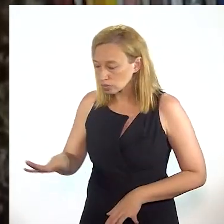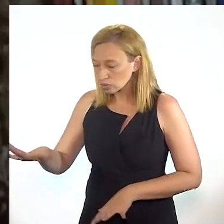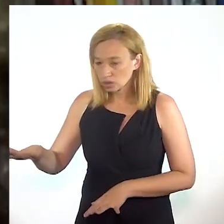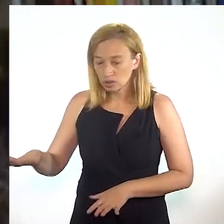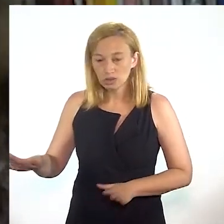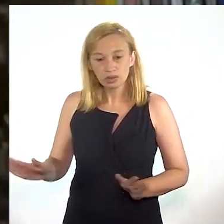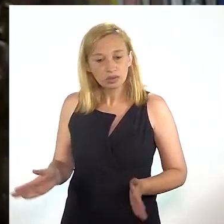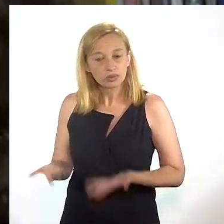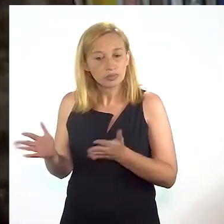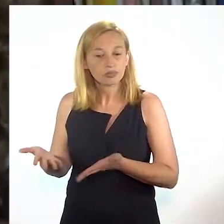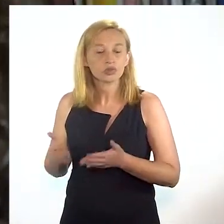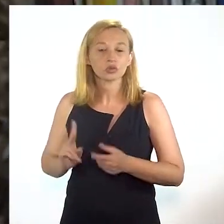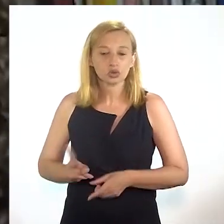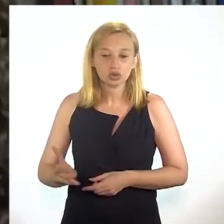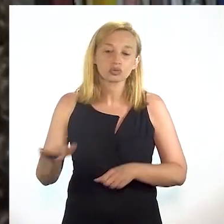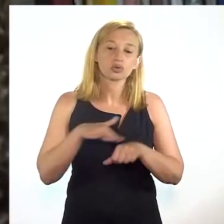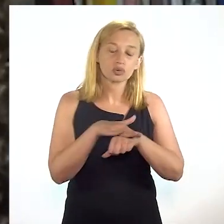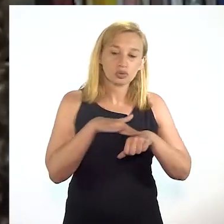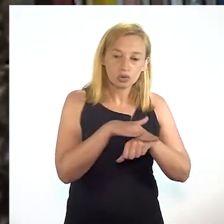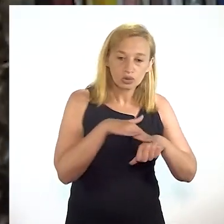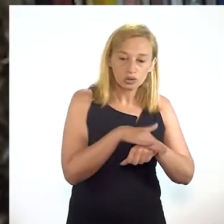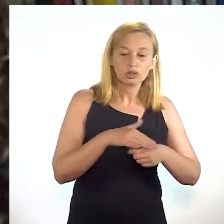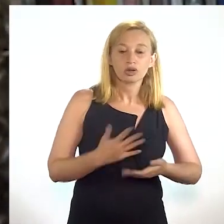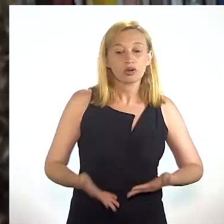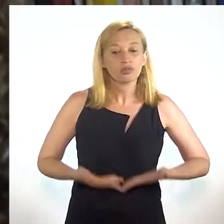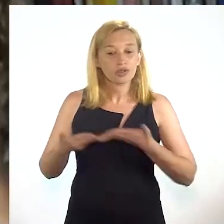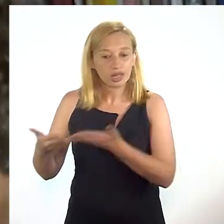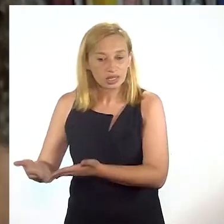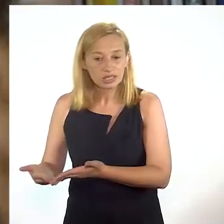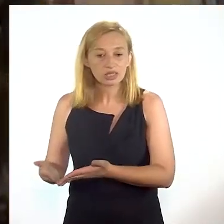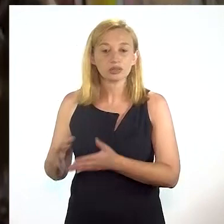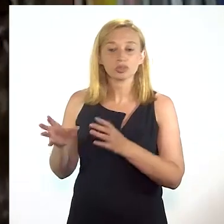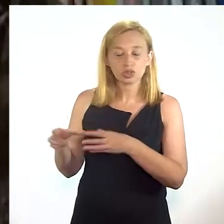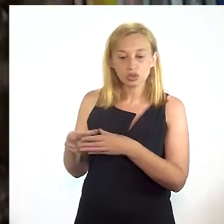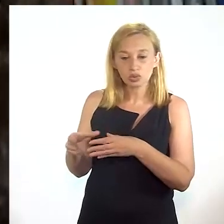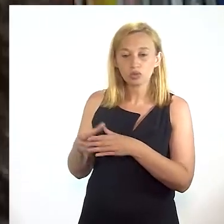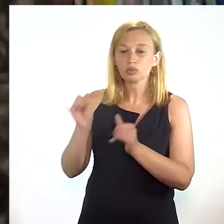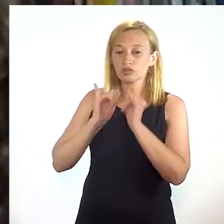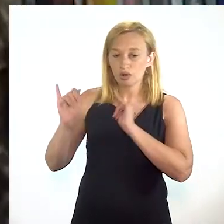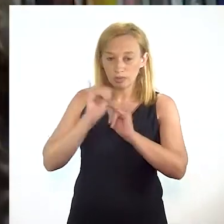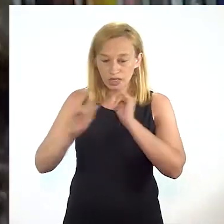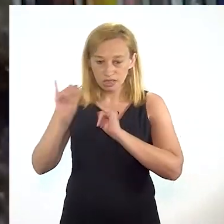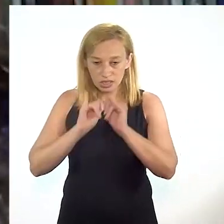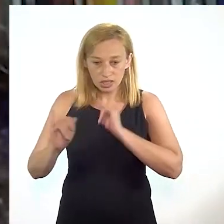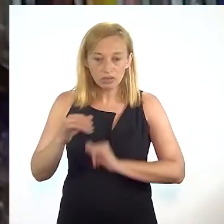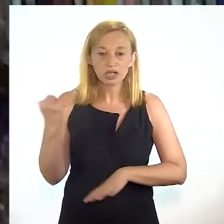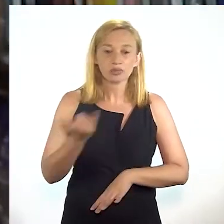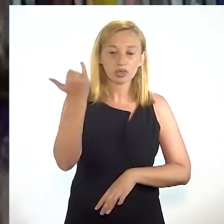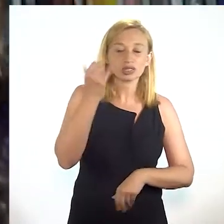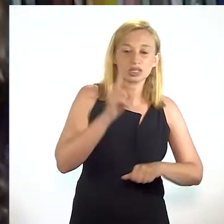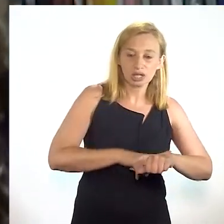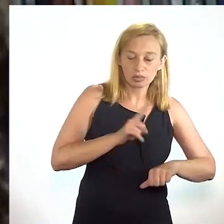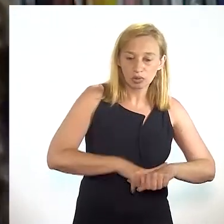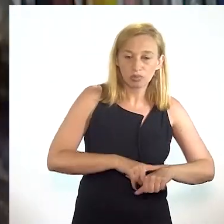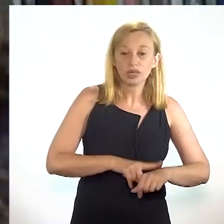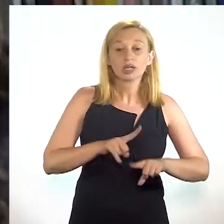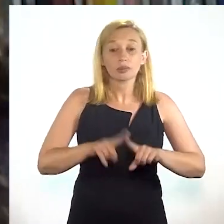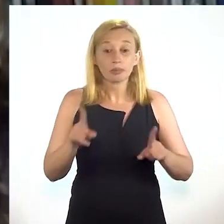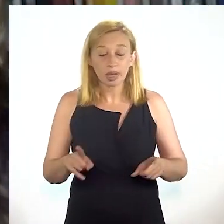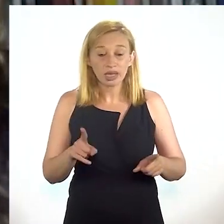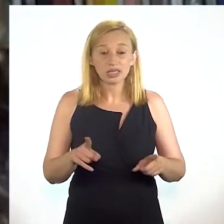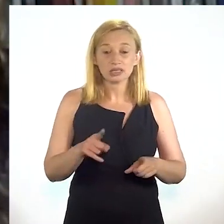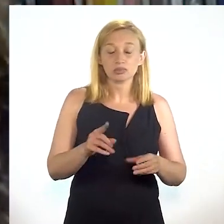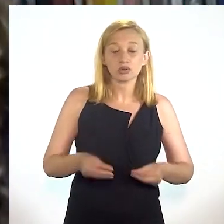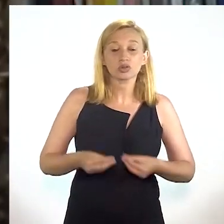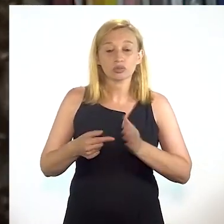que a gente já estava levando com a comunidade, a gente continuou essa conversa, oferecendo para essa população a informação